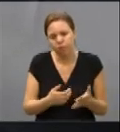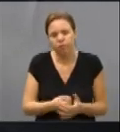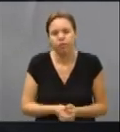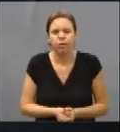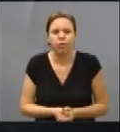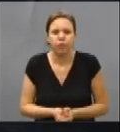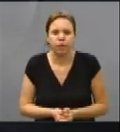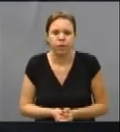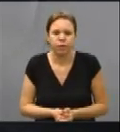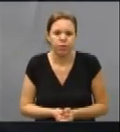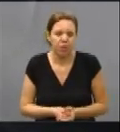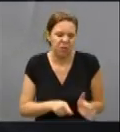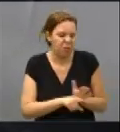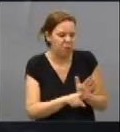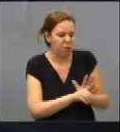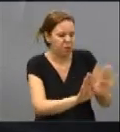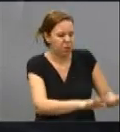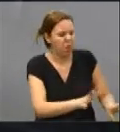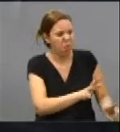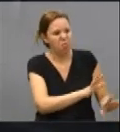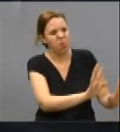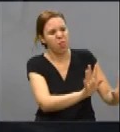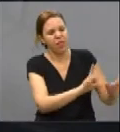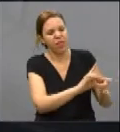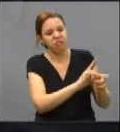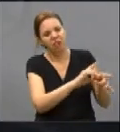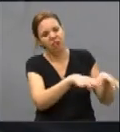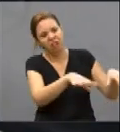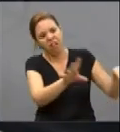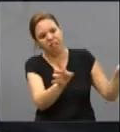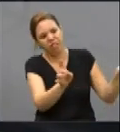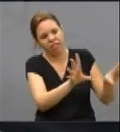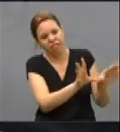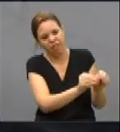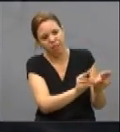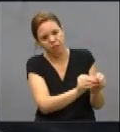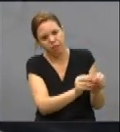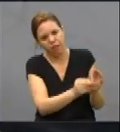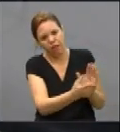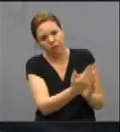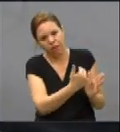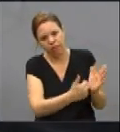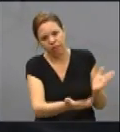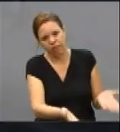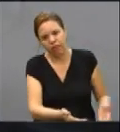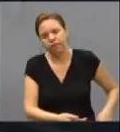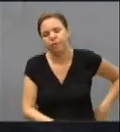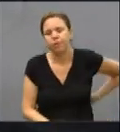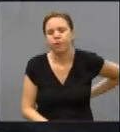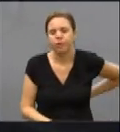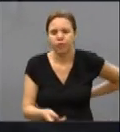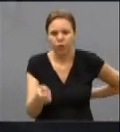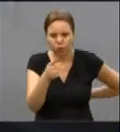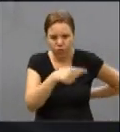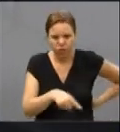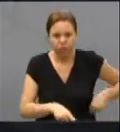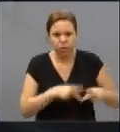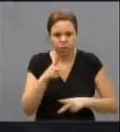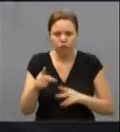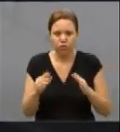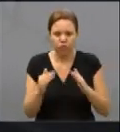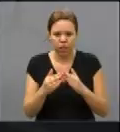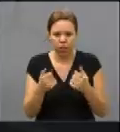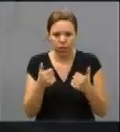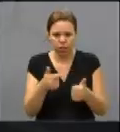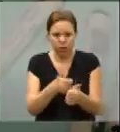Bom, eu não vou ficar mais enchendo o saco dele, vou deixar ele terminar o desenho. E vocês de casa vão